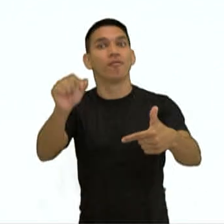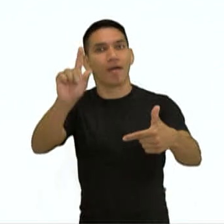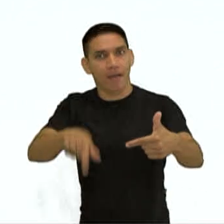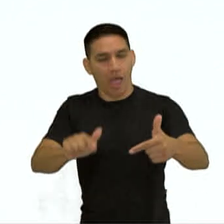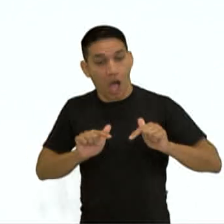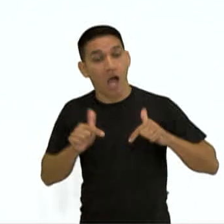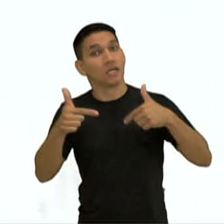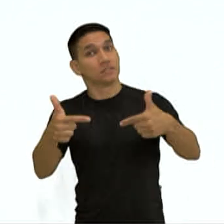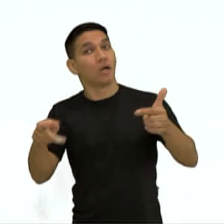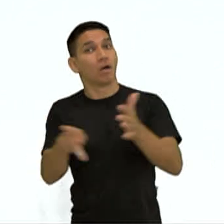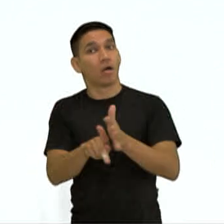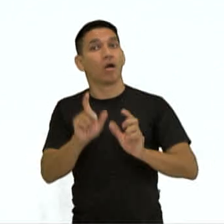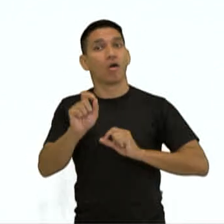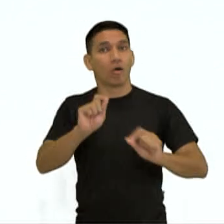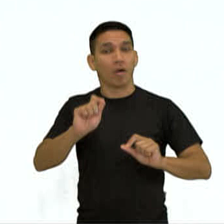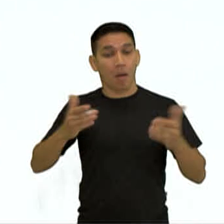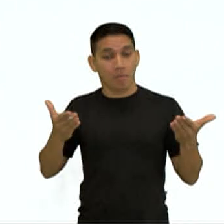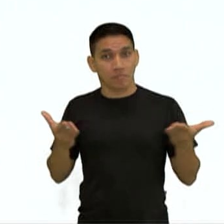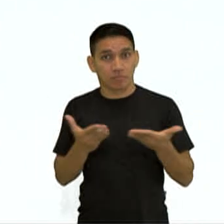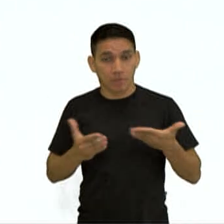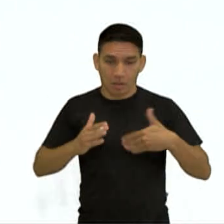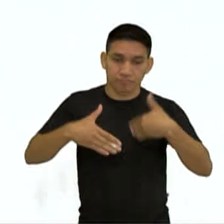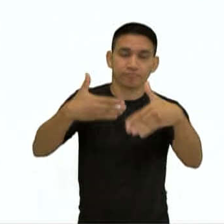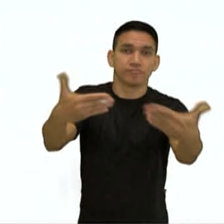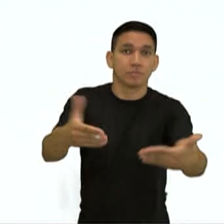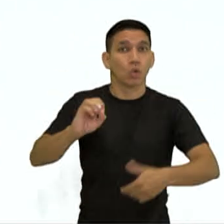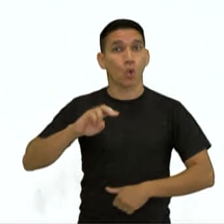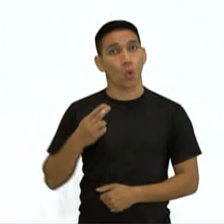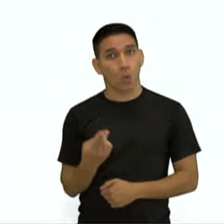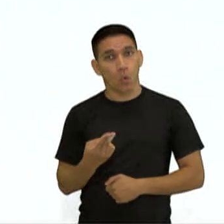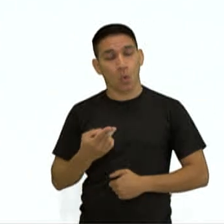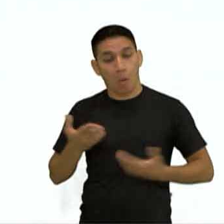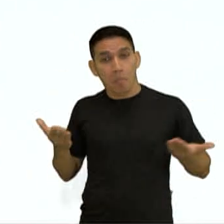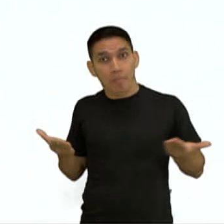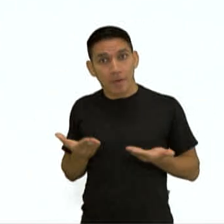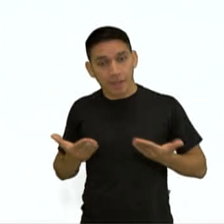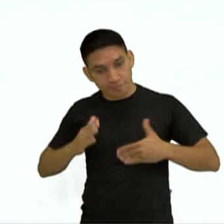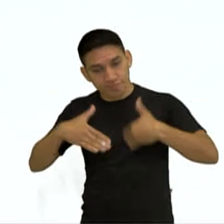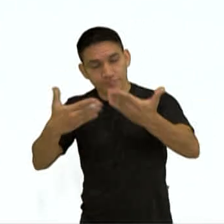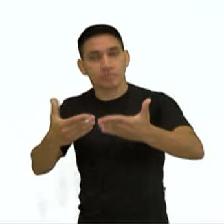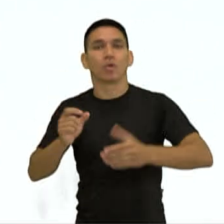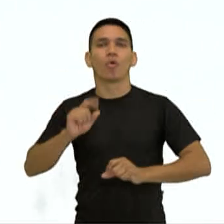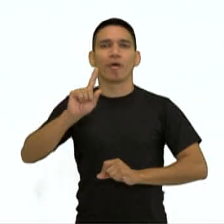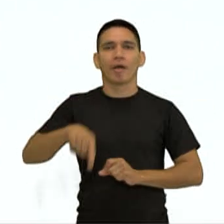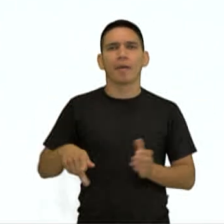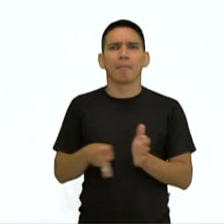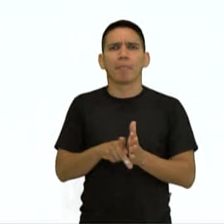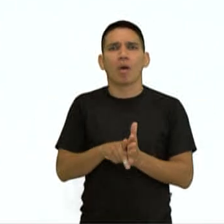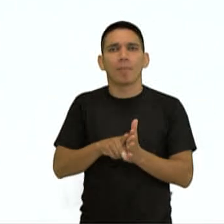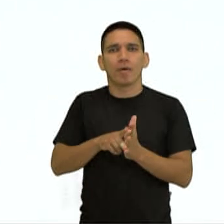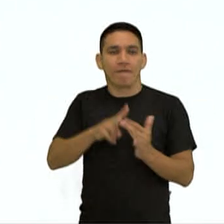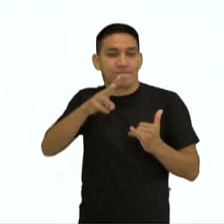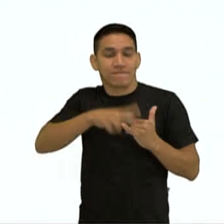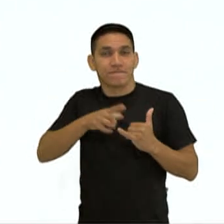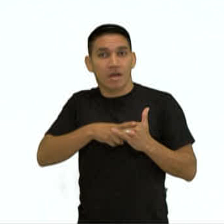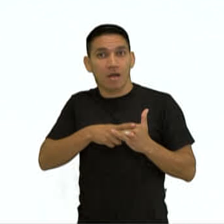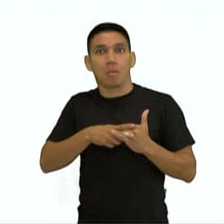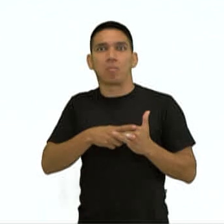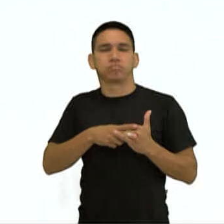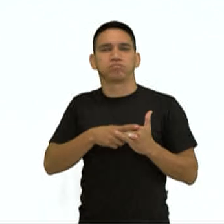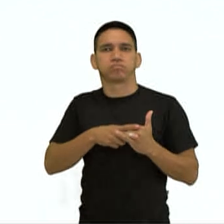ação, né, também chamado de present progressive ou presente progressivo. É um tempo verbal do inglês semelhante ao